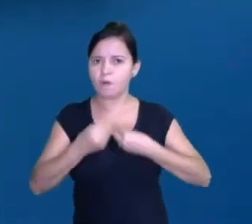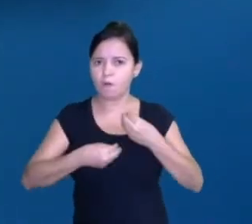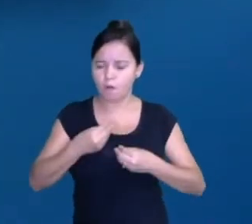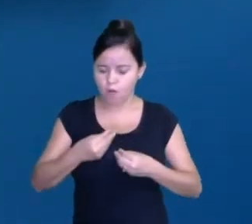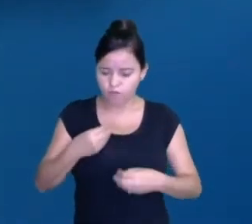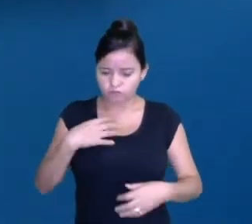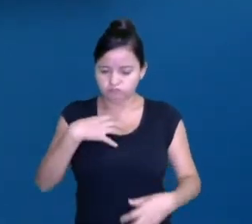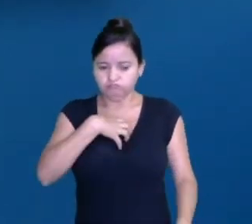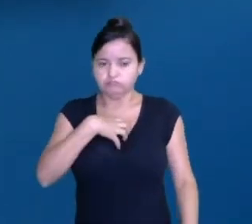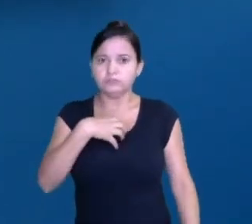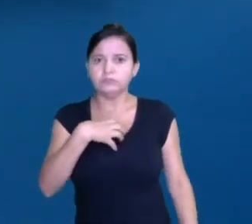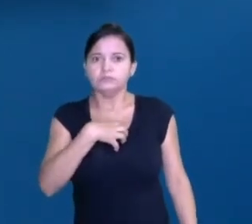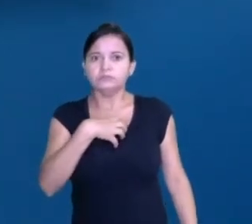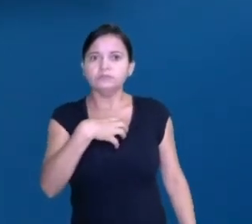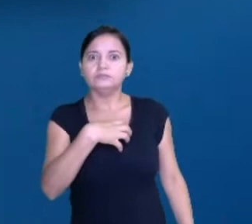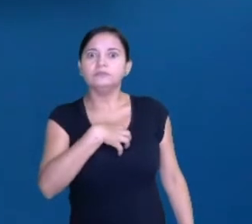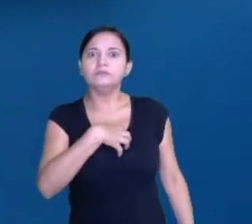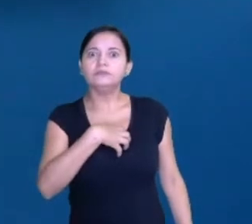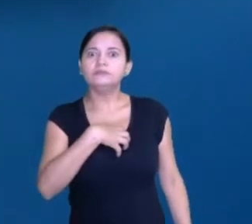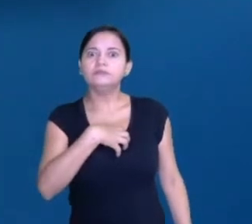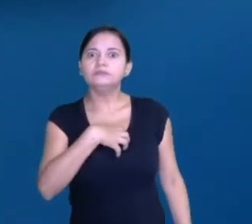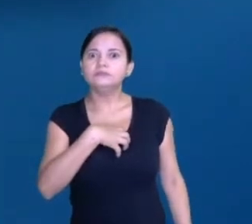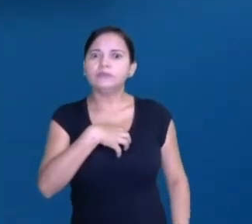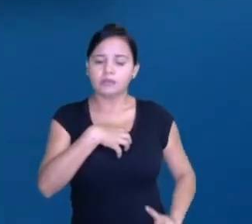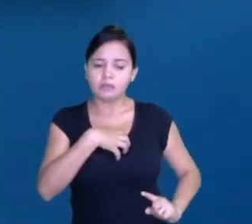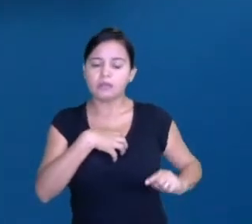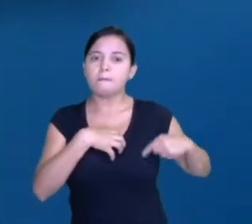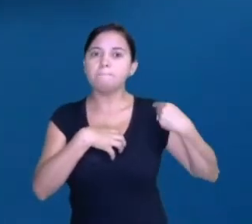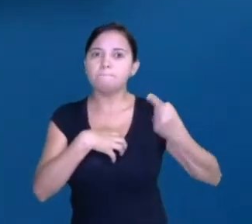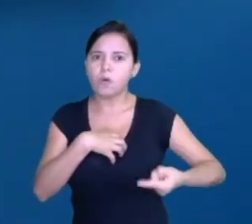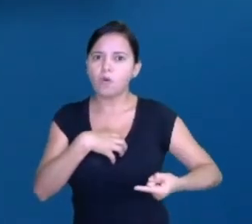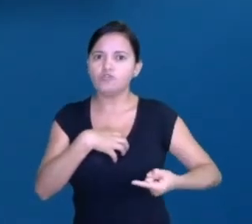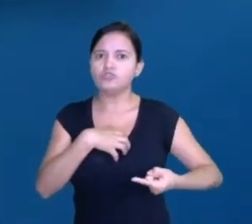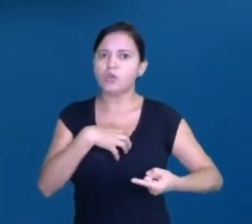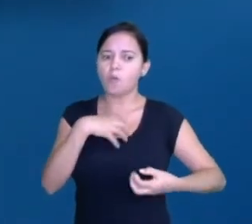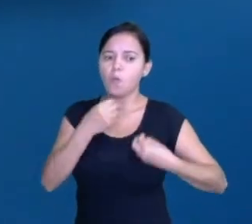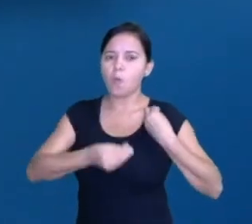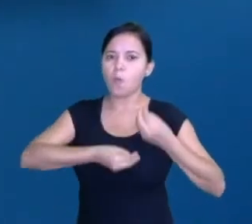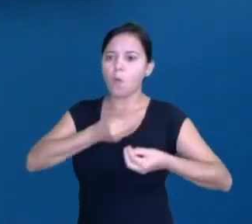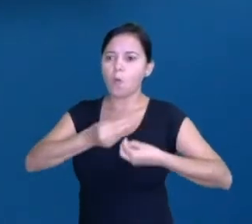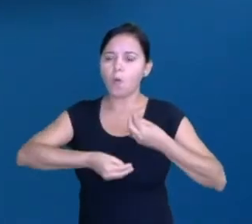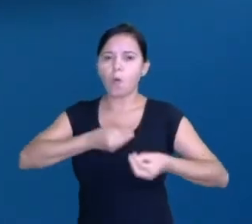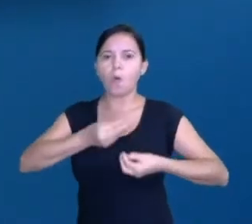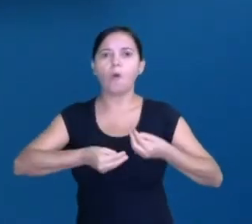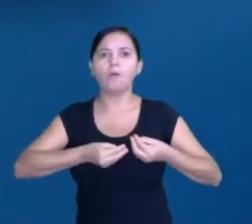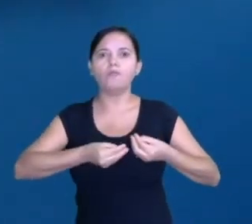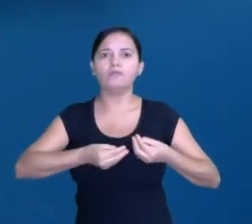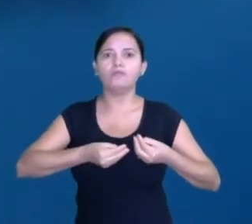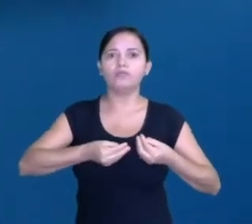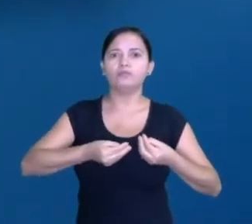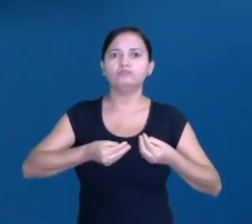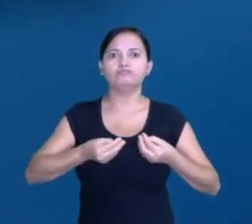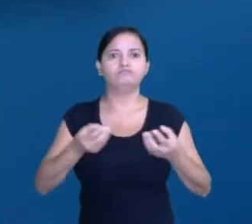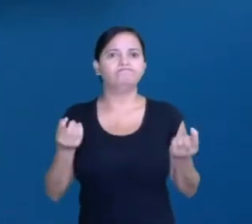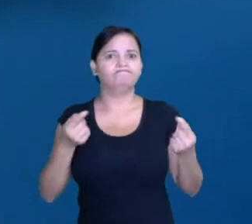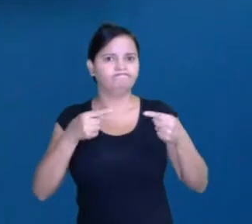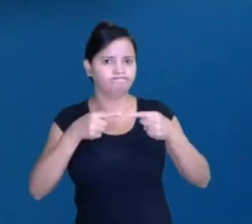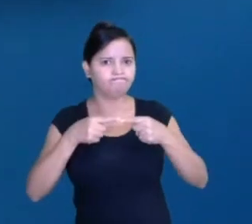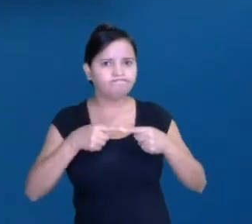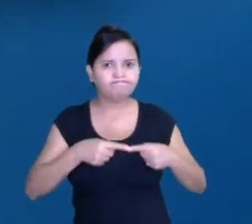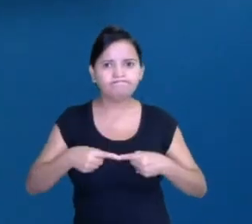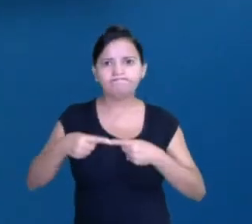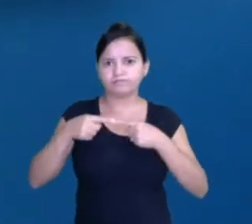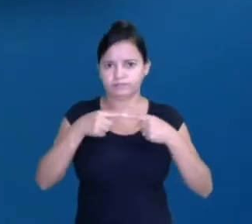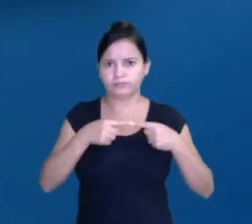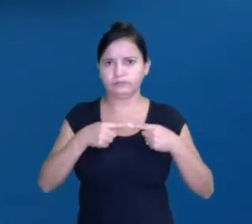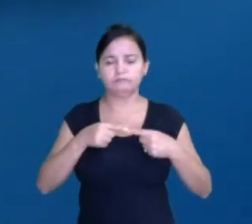E se eu mando uma mensagem, eu espero uma resposta. E que essa resposta atenda às demandas do que foi